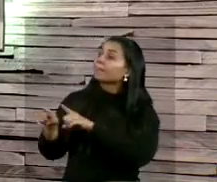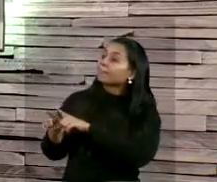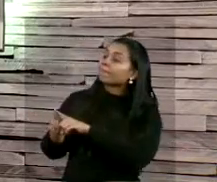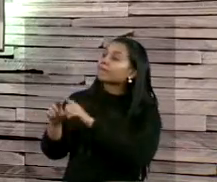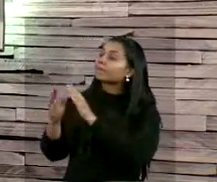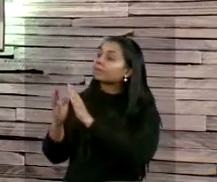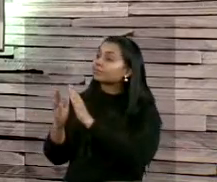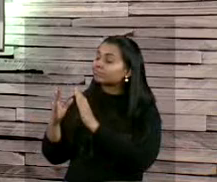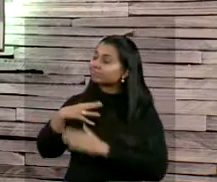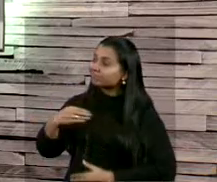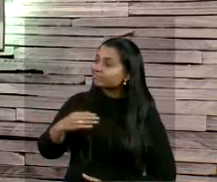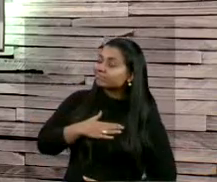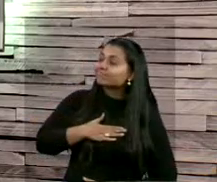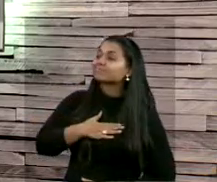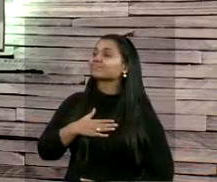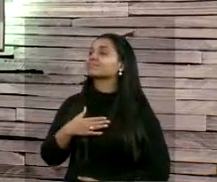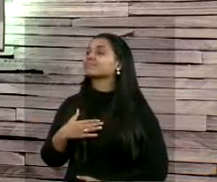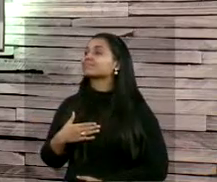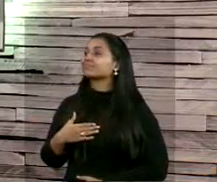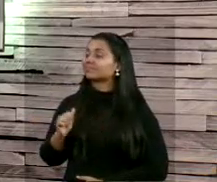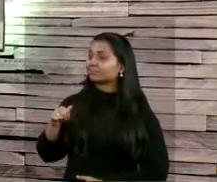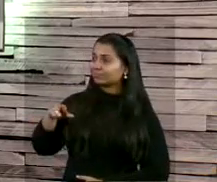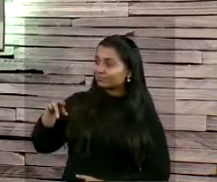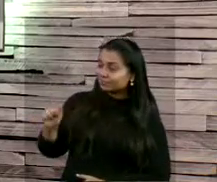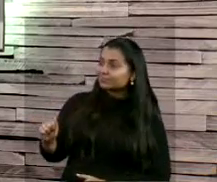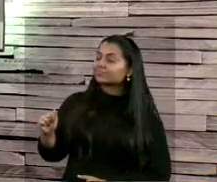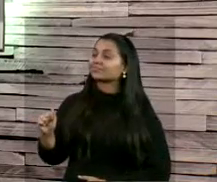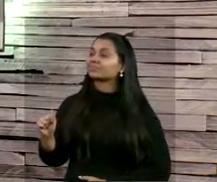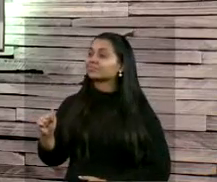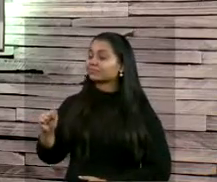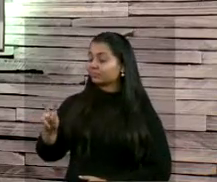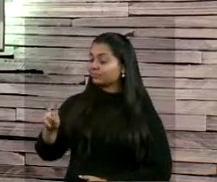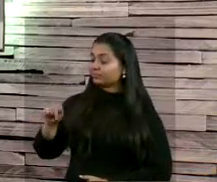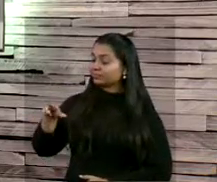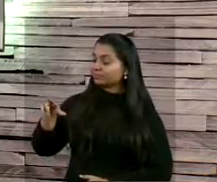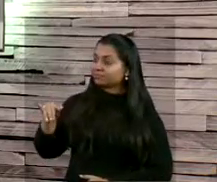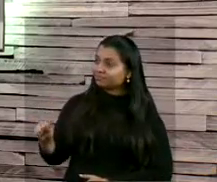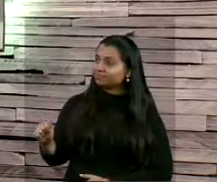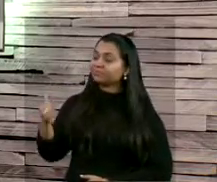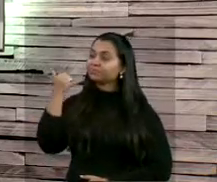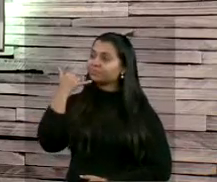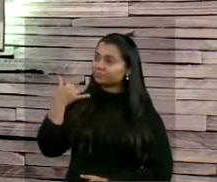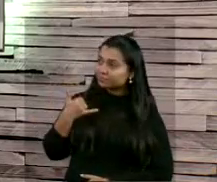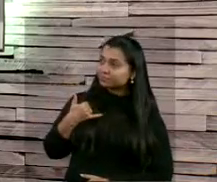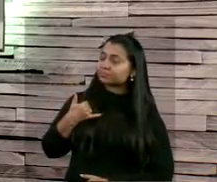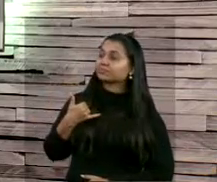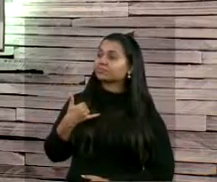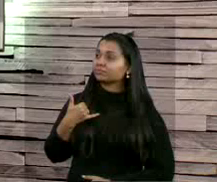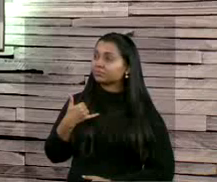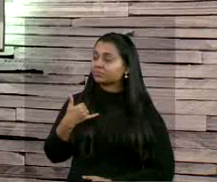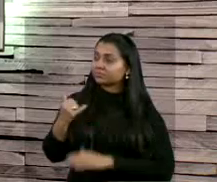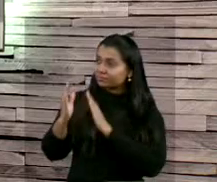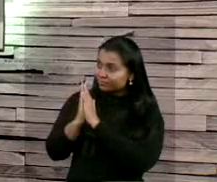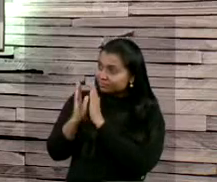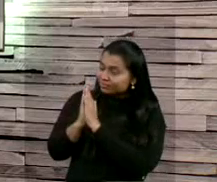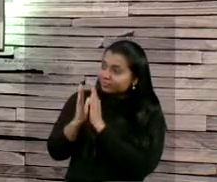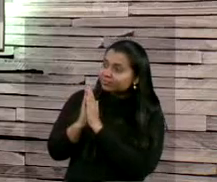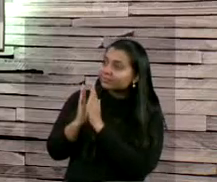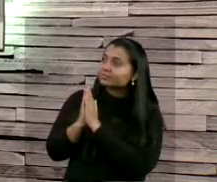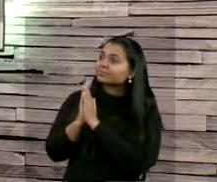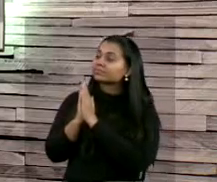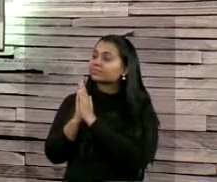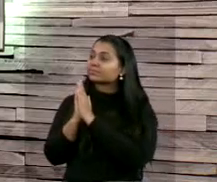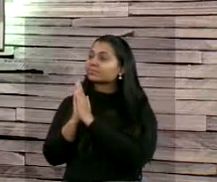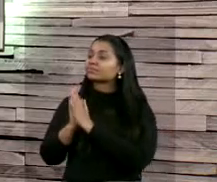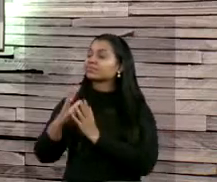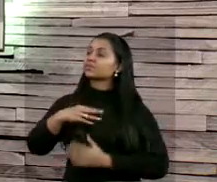meus filhos. Wanda, sim. A Vânia, que ligou para poder eu rezar. Certo. E o meu